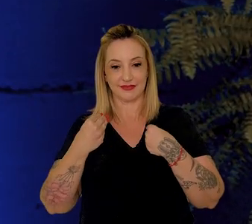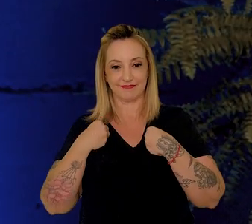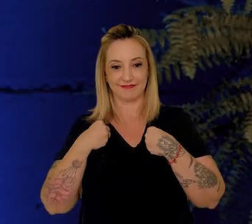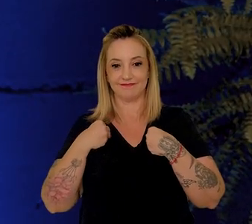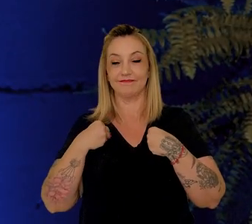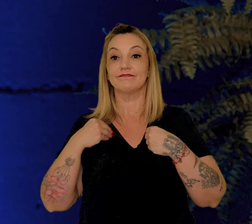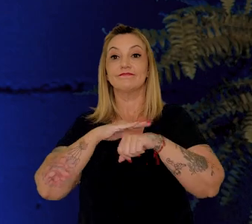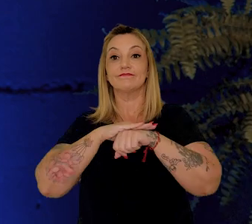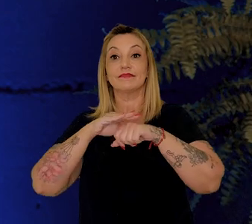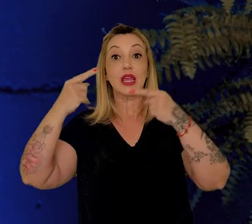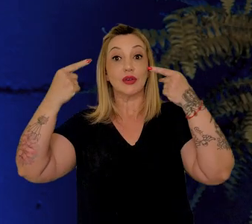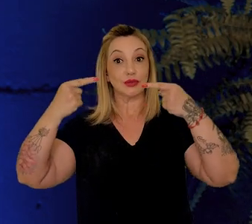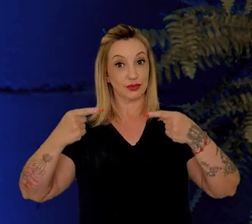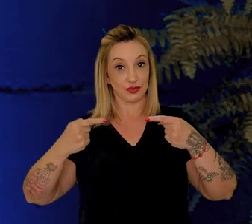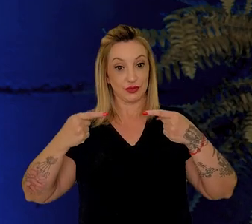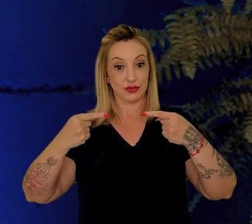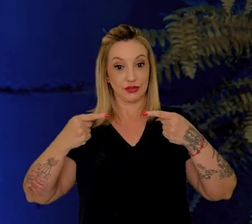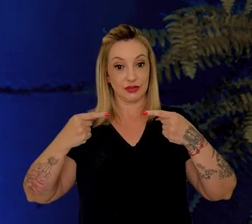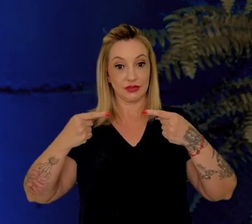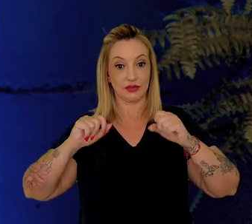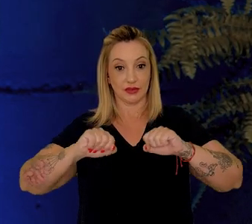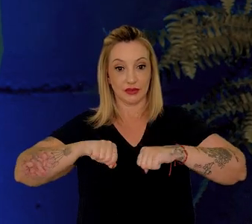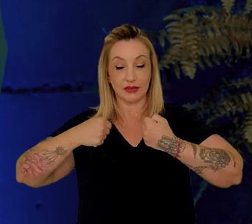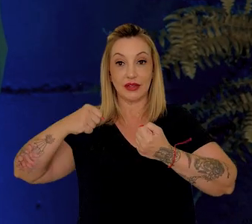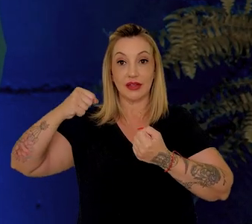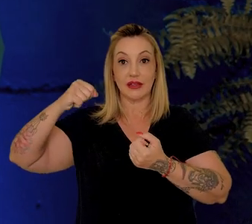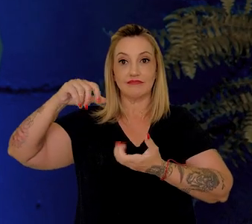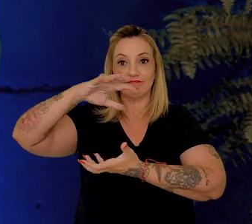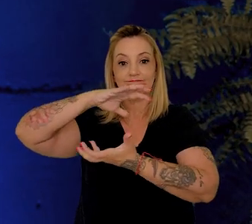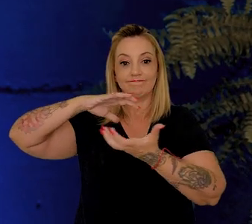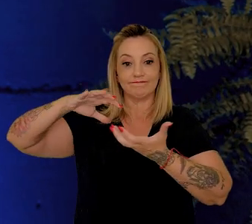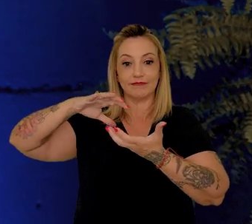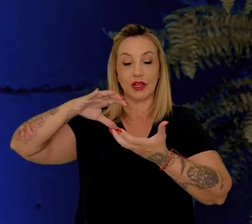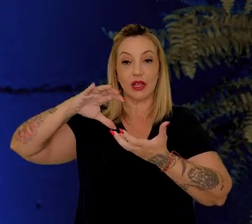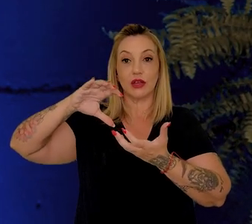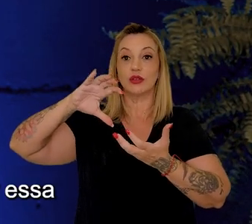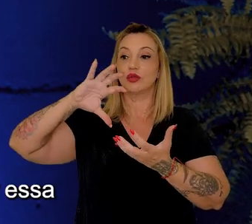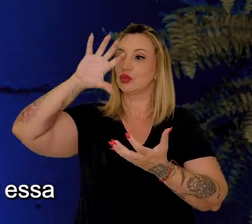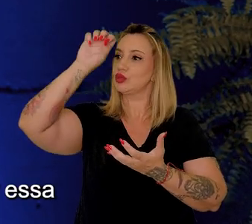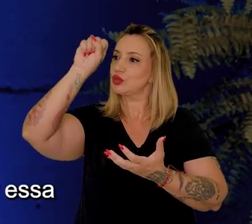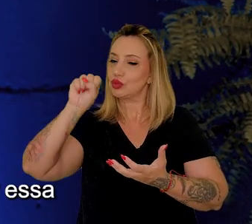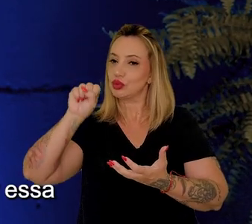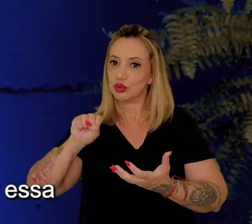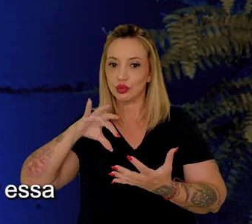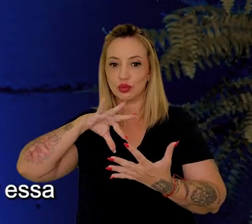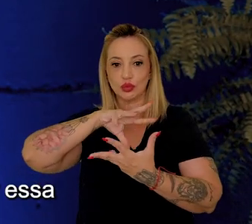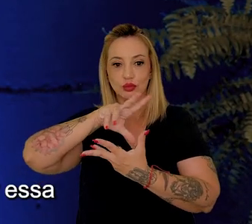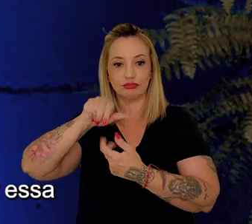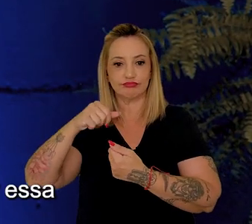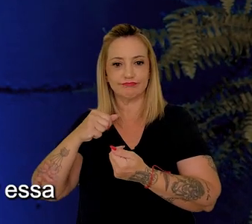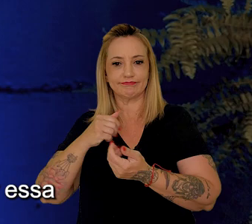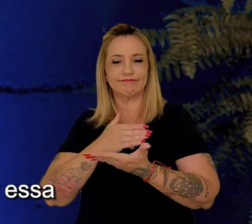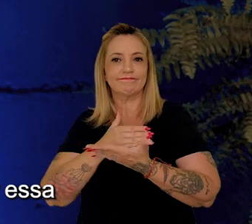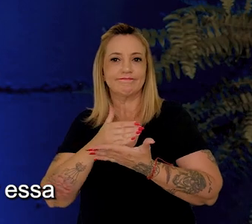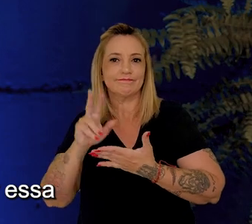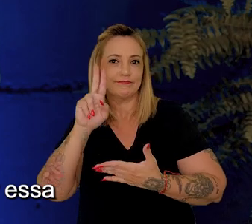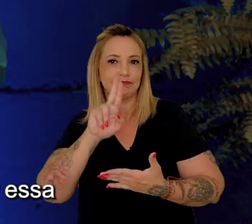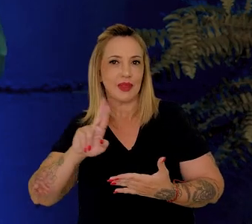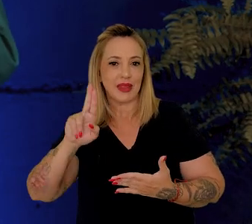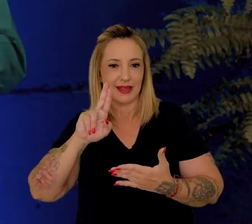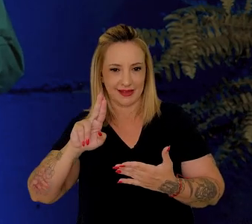sobre os desafios de enfrentamento da crise climática no sul Global quer dizer o pessoal começou a usar essa